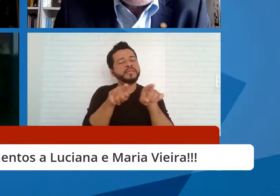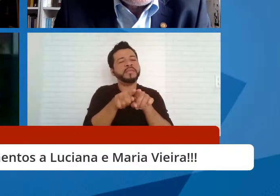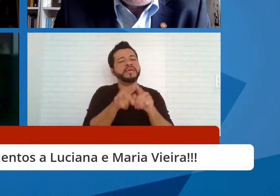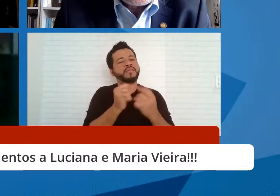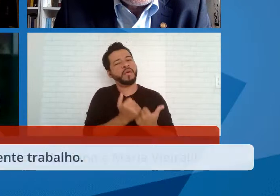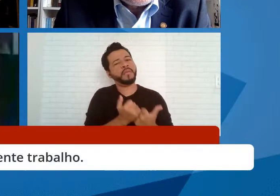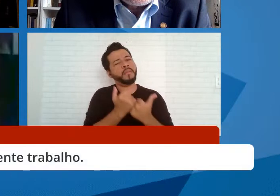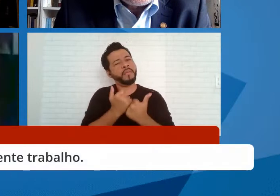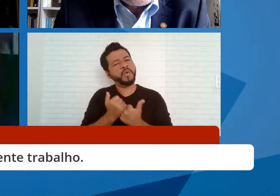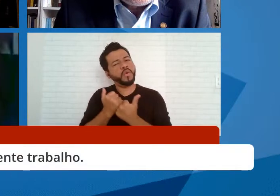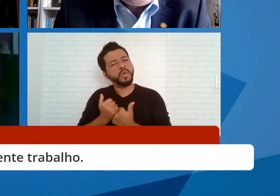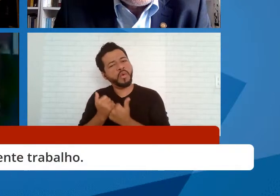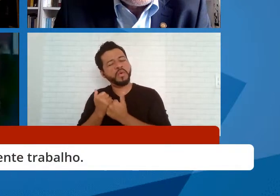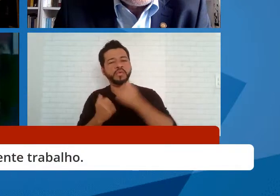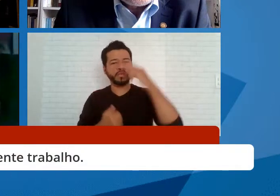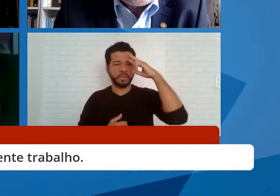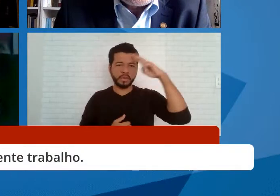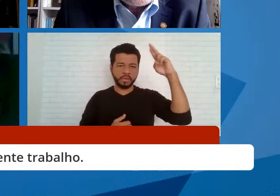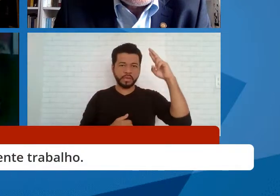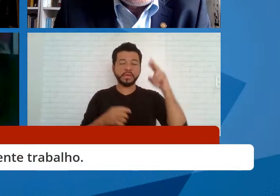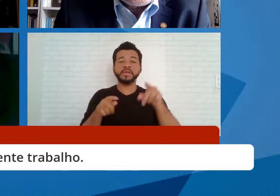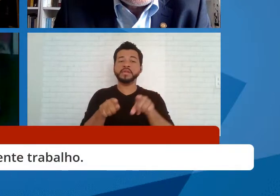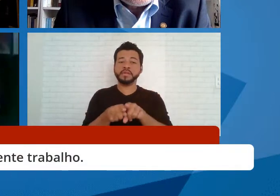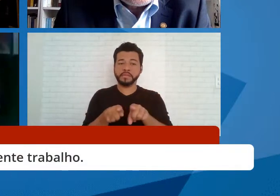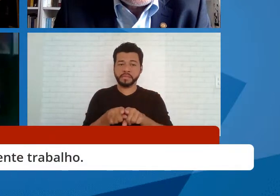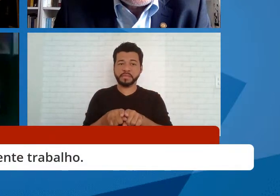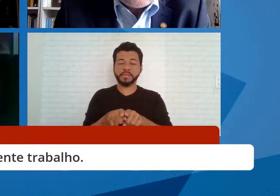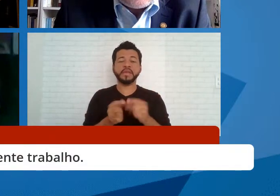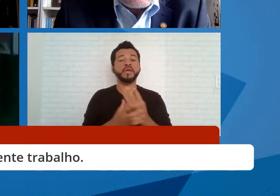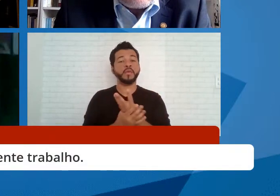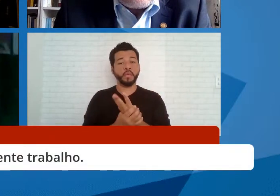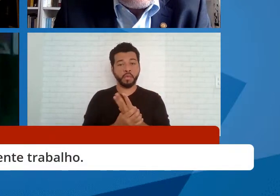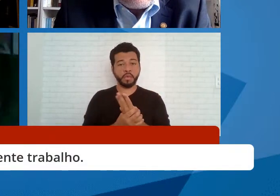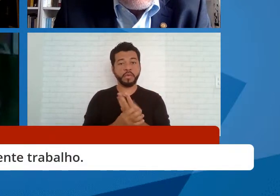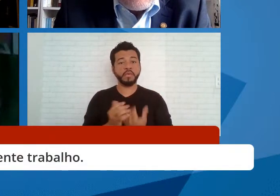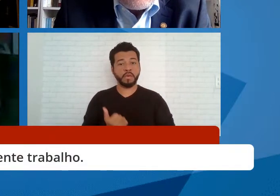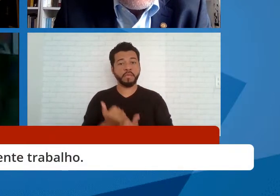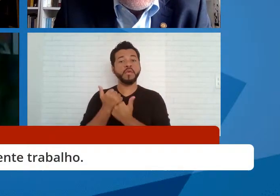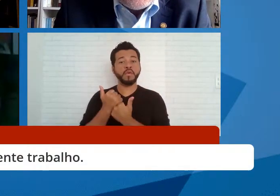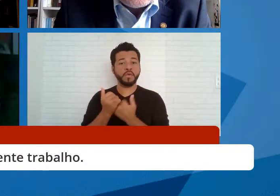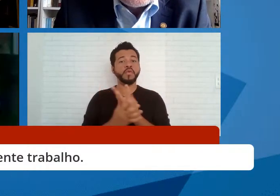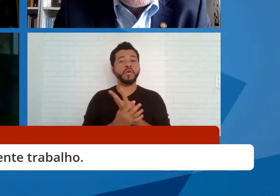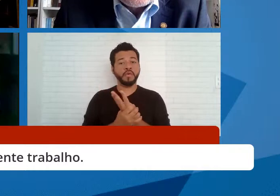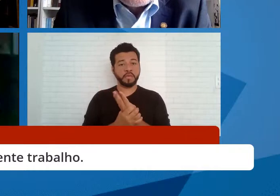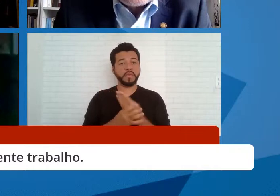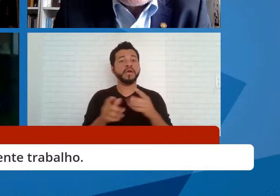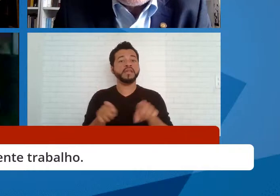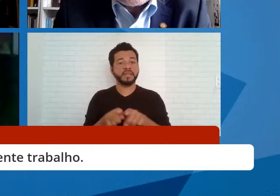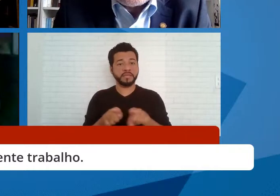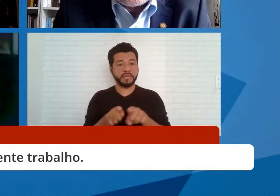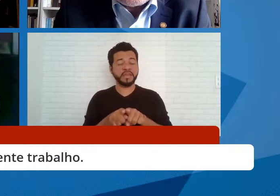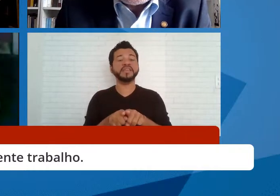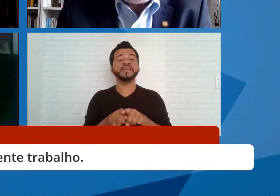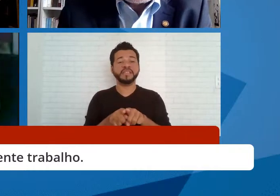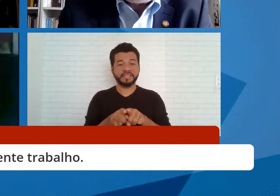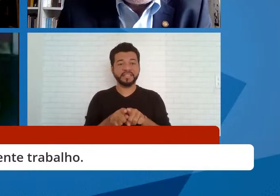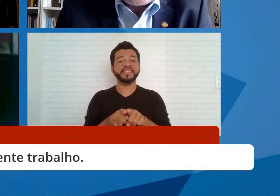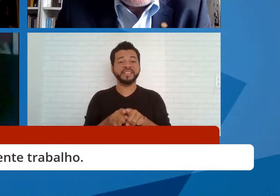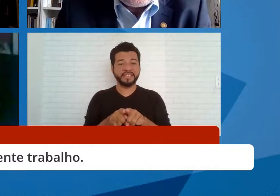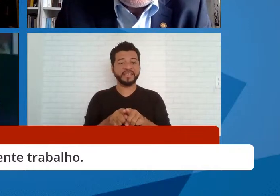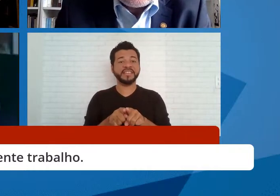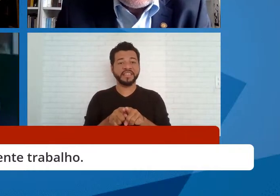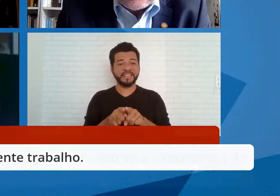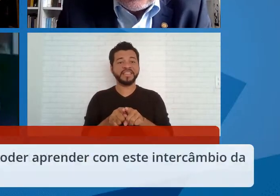da diretoria, né? O apoio da UFPE, que também que está nos proporcionando um